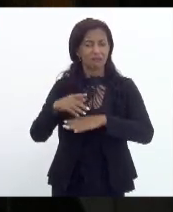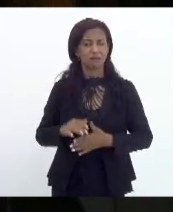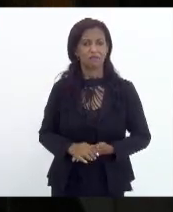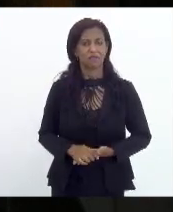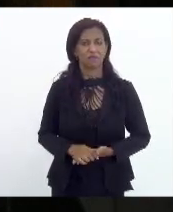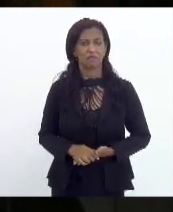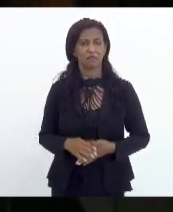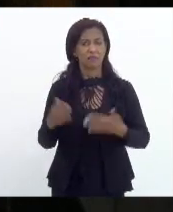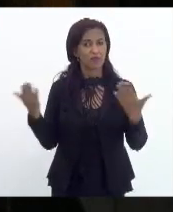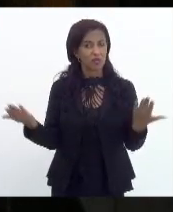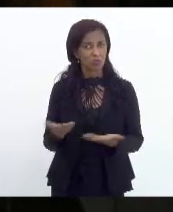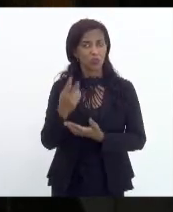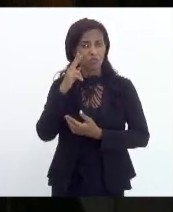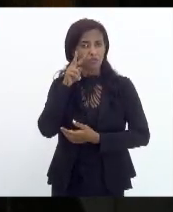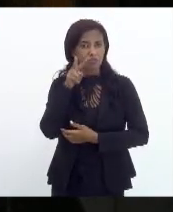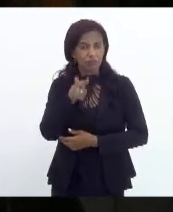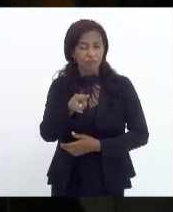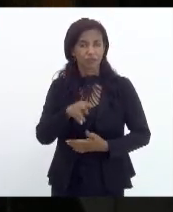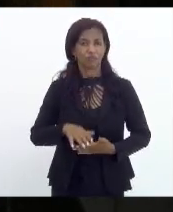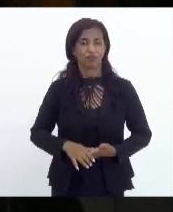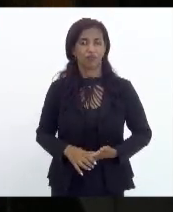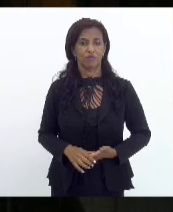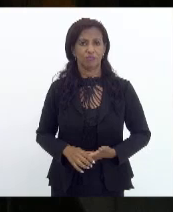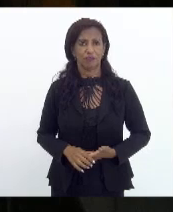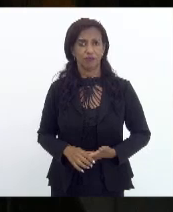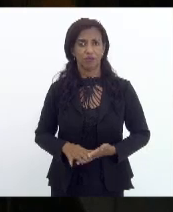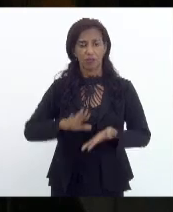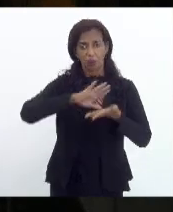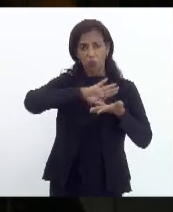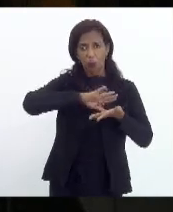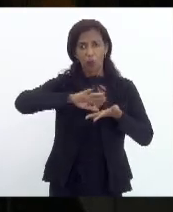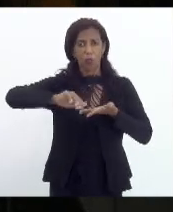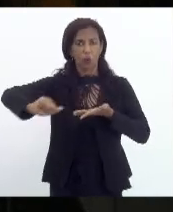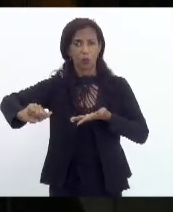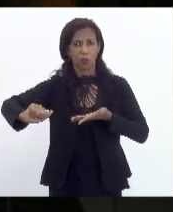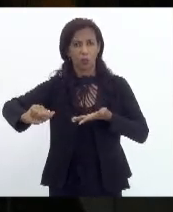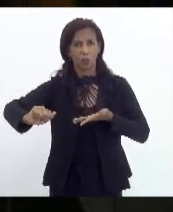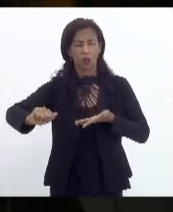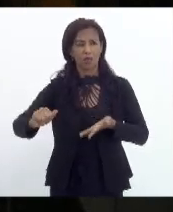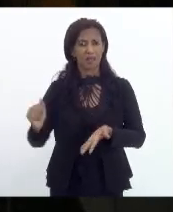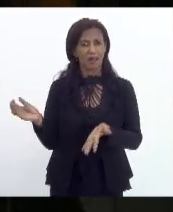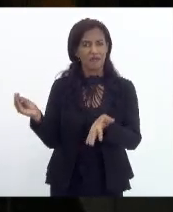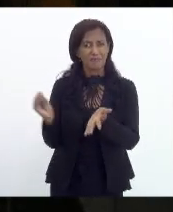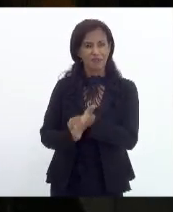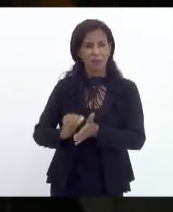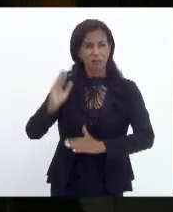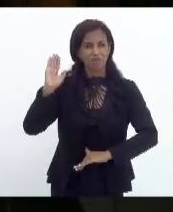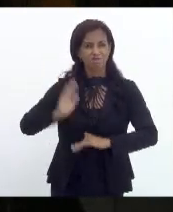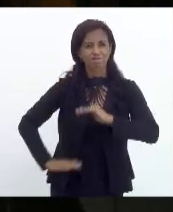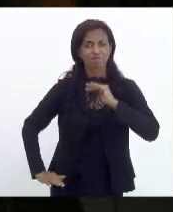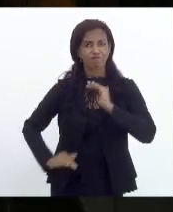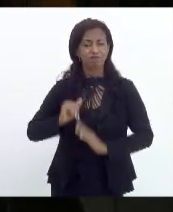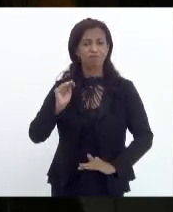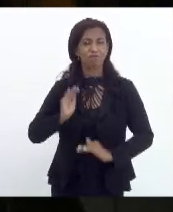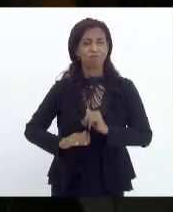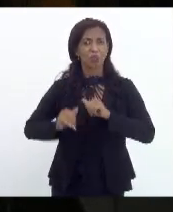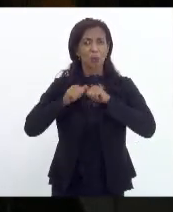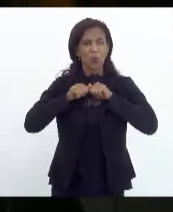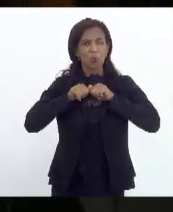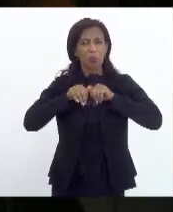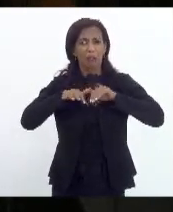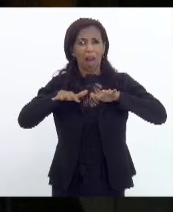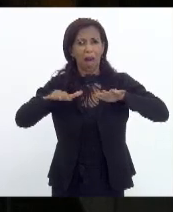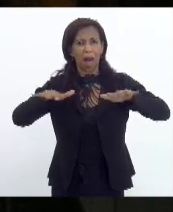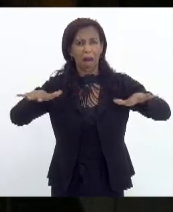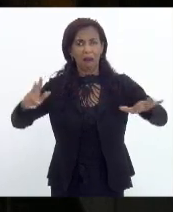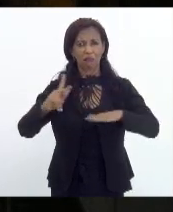e hoje a gente ver a corrupção EA incompetência tomando